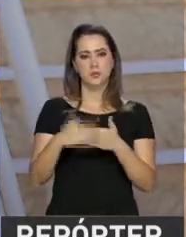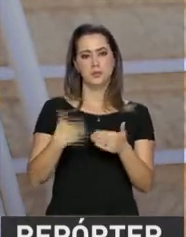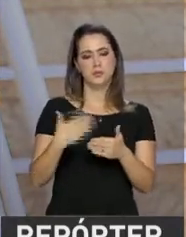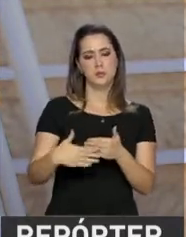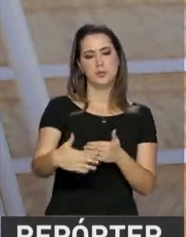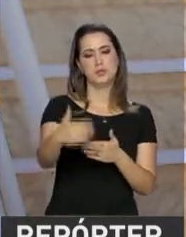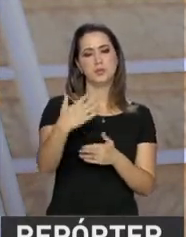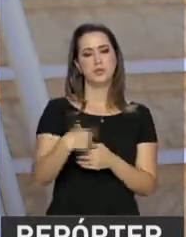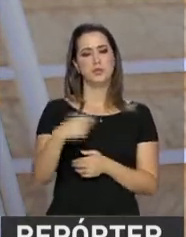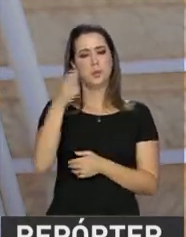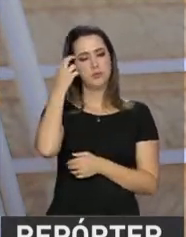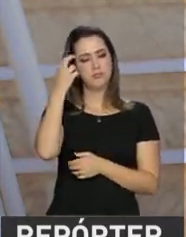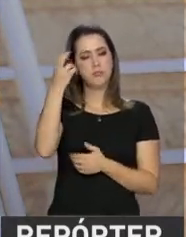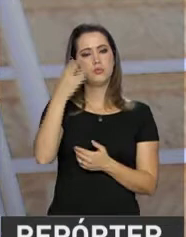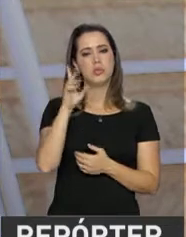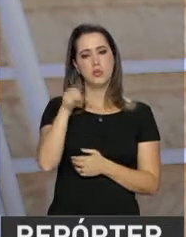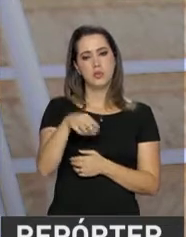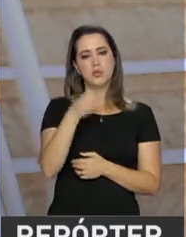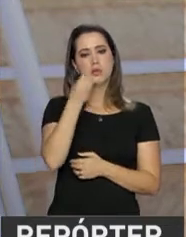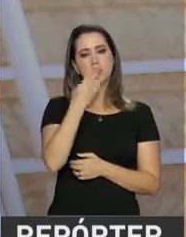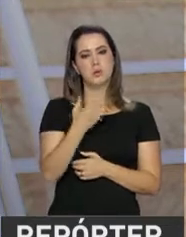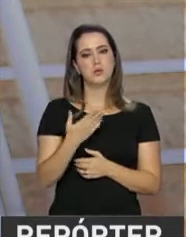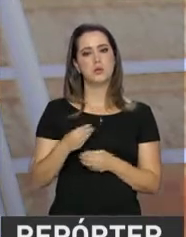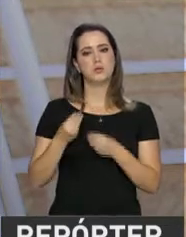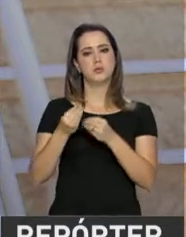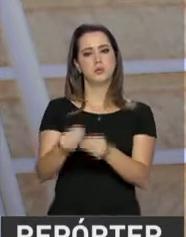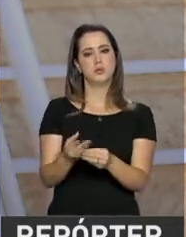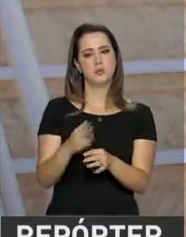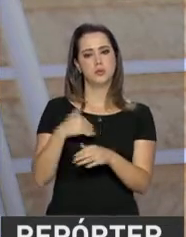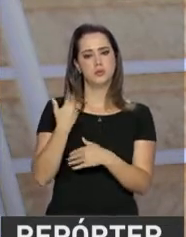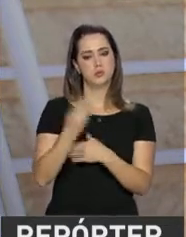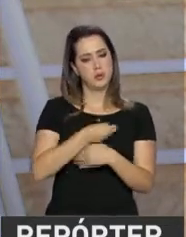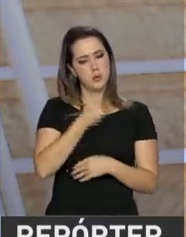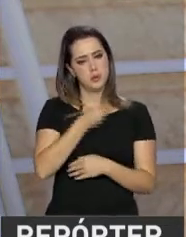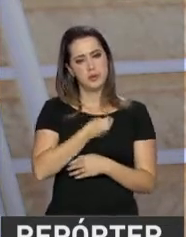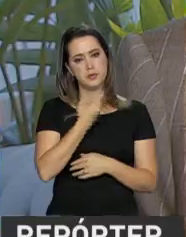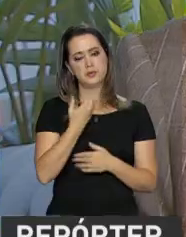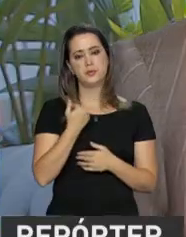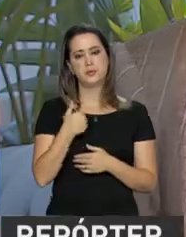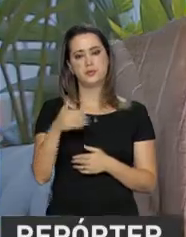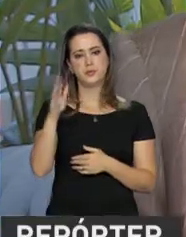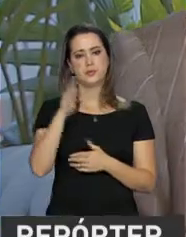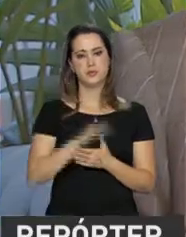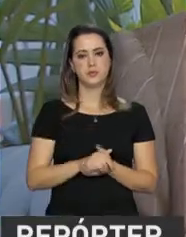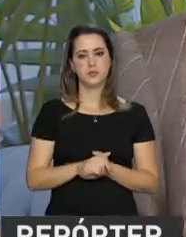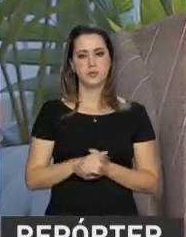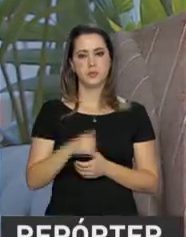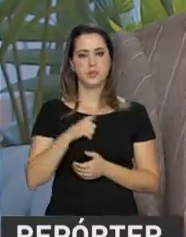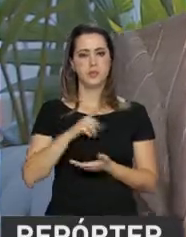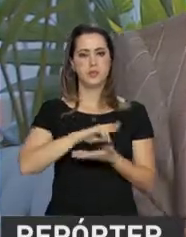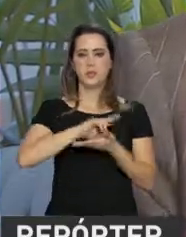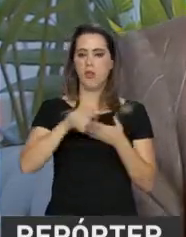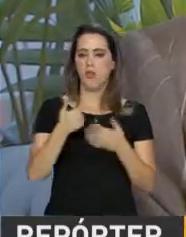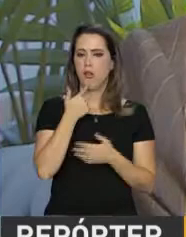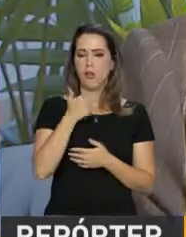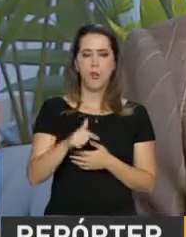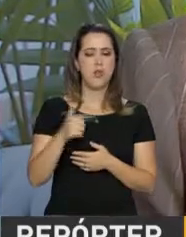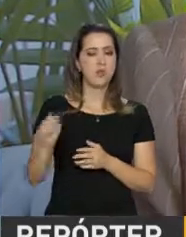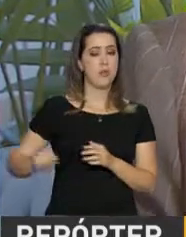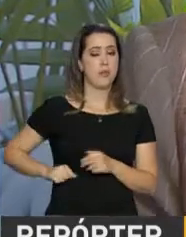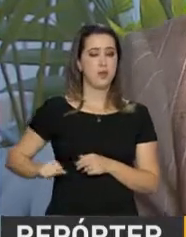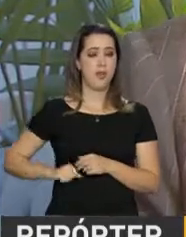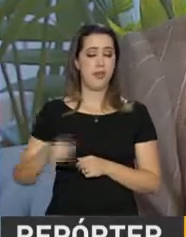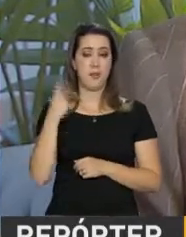evoluindo intelectualmente. É um agregado intelectual muito grande que você leva depois dessa preparação. Nós temos linguagem diplomática, política